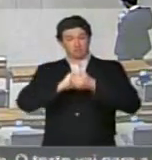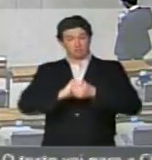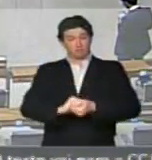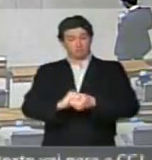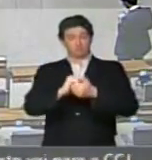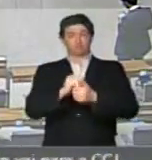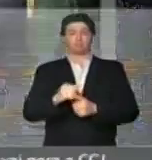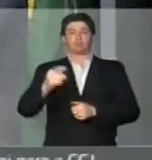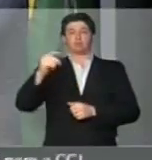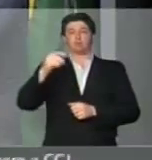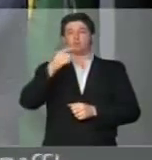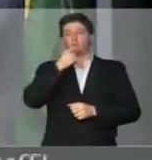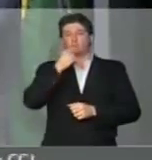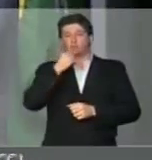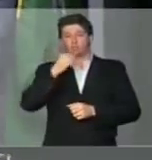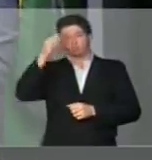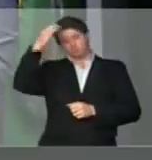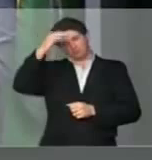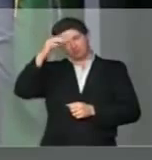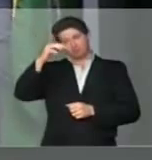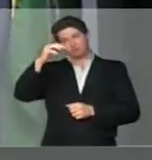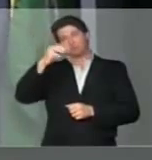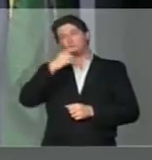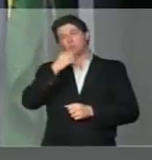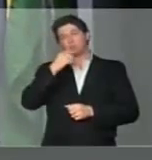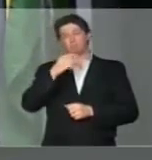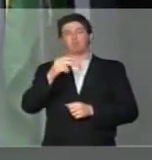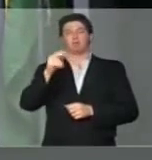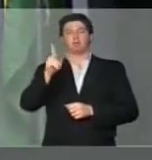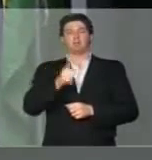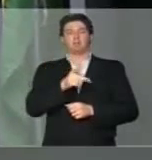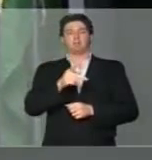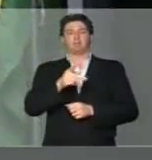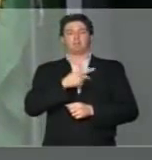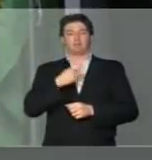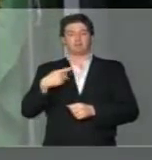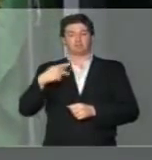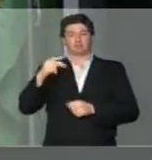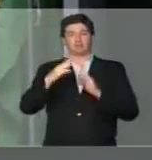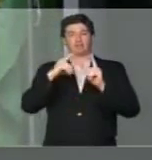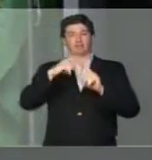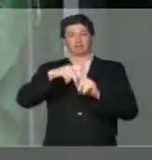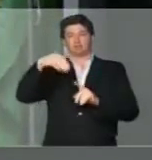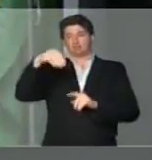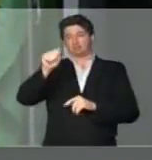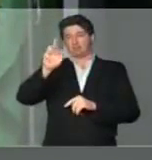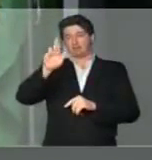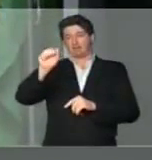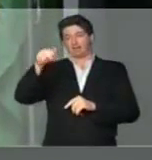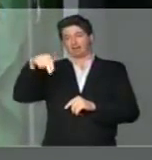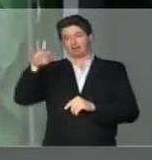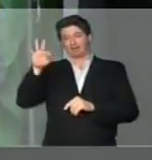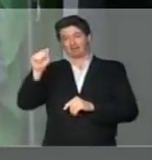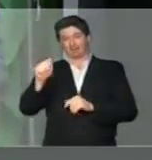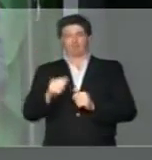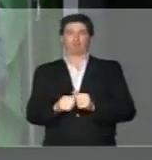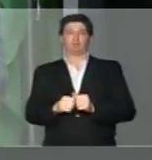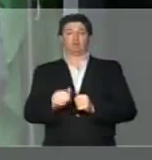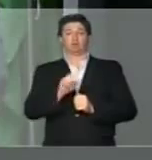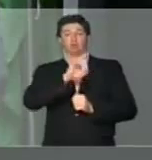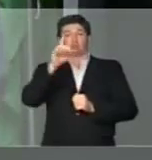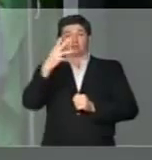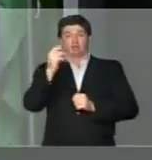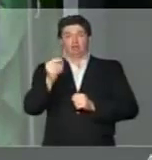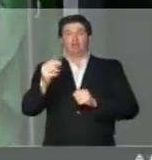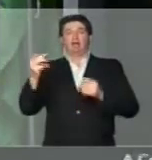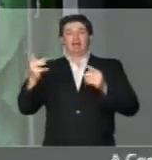o presbitério Espírito Santense da Igreja Cristã Maranata. A Igreja Cristã Maranata, no último dia